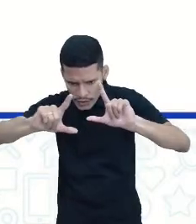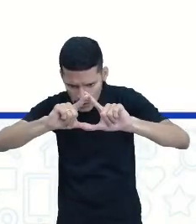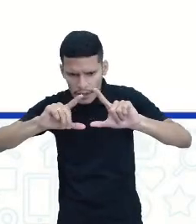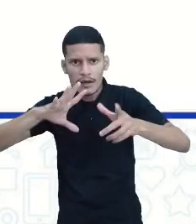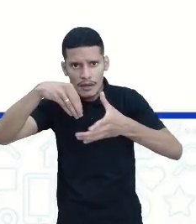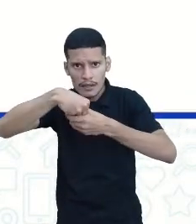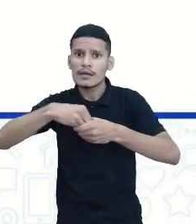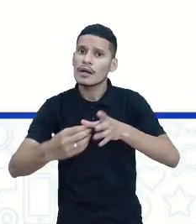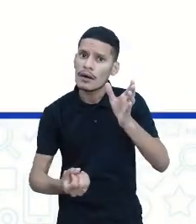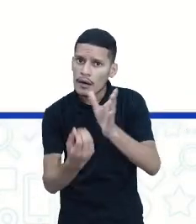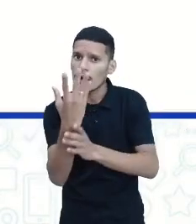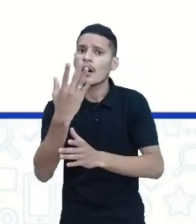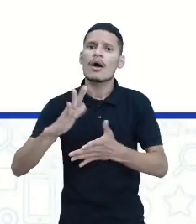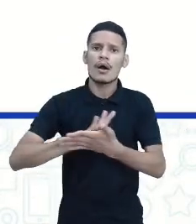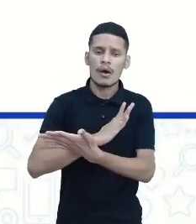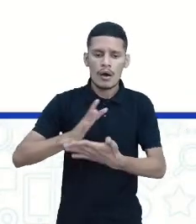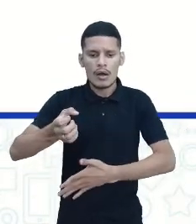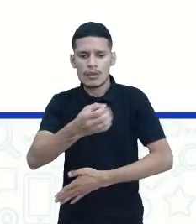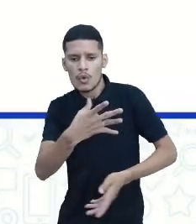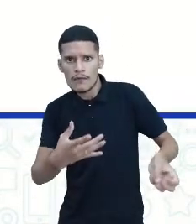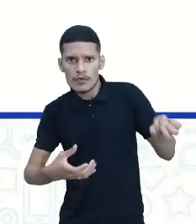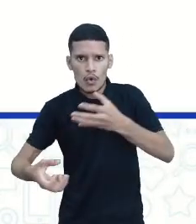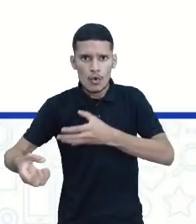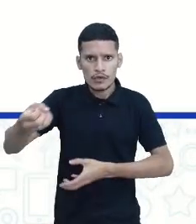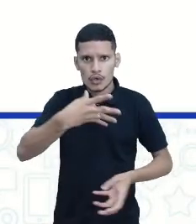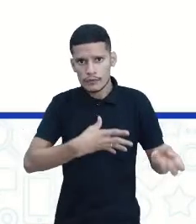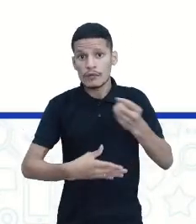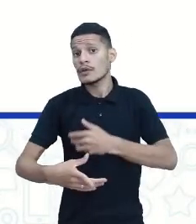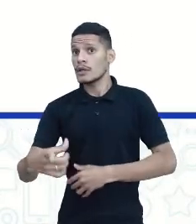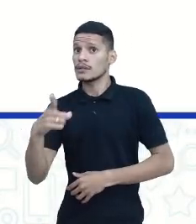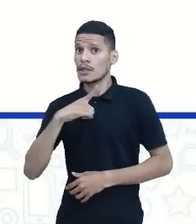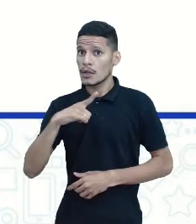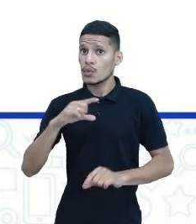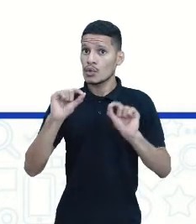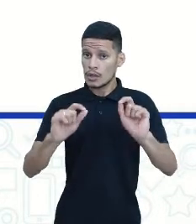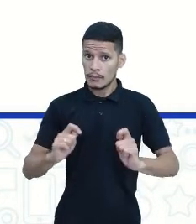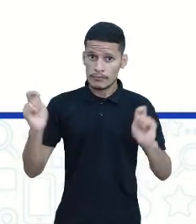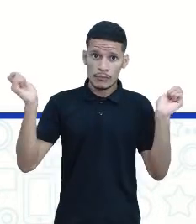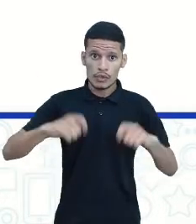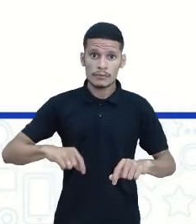surgem nesses triângulos, né? A gente viu que a possibilidade de